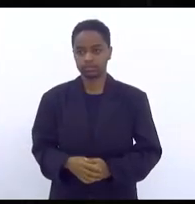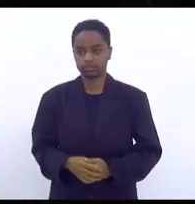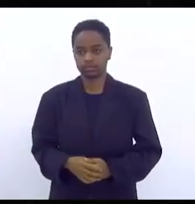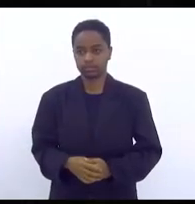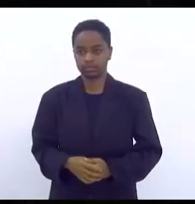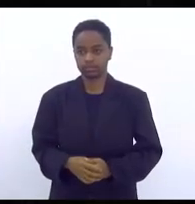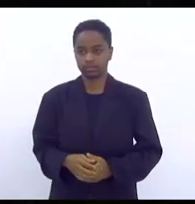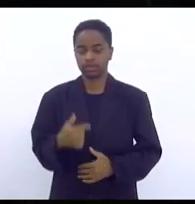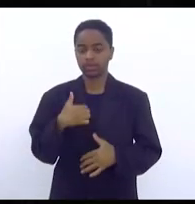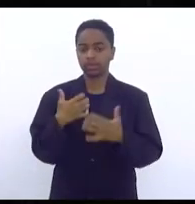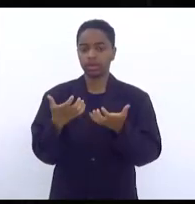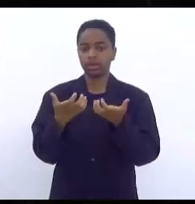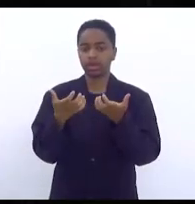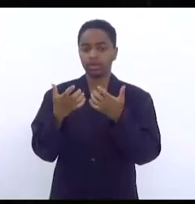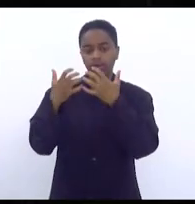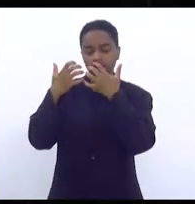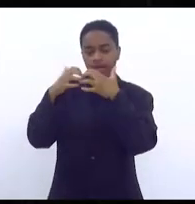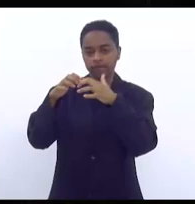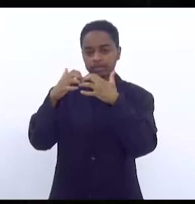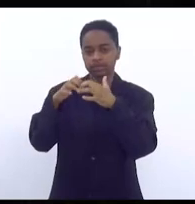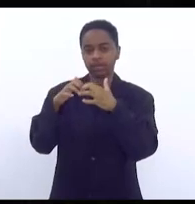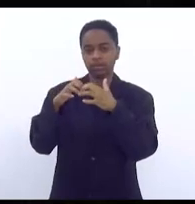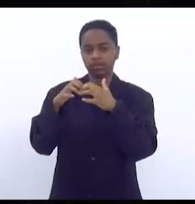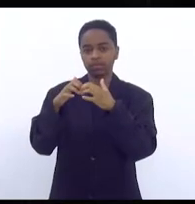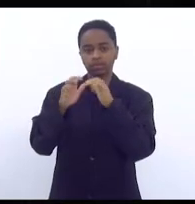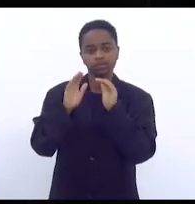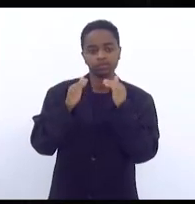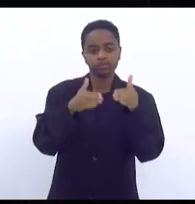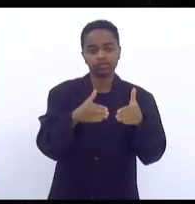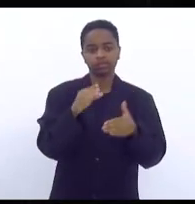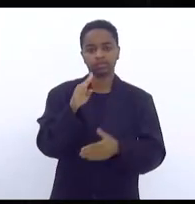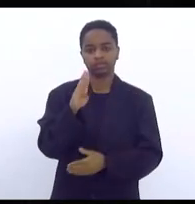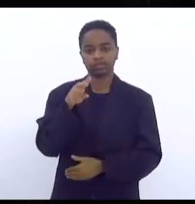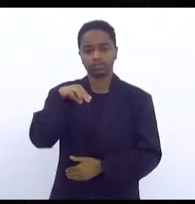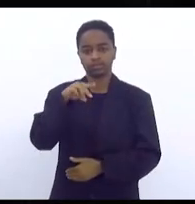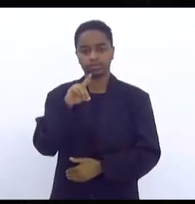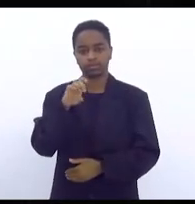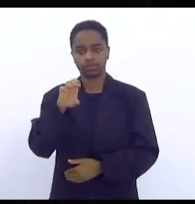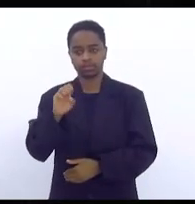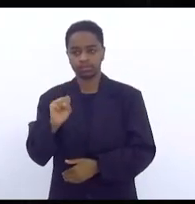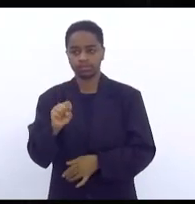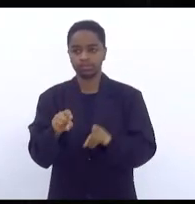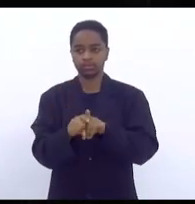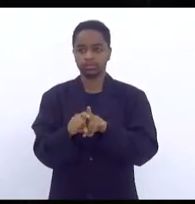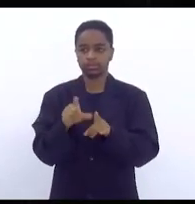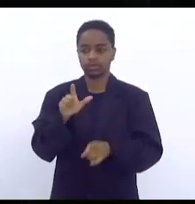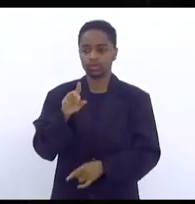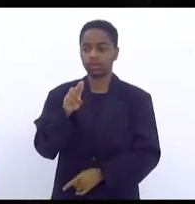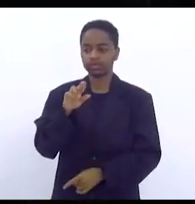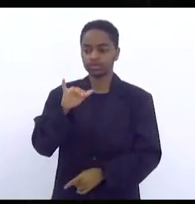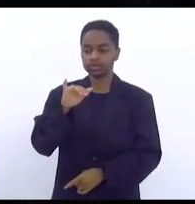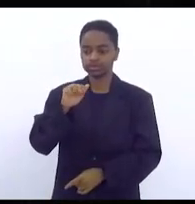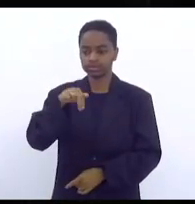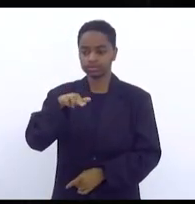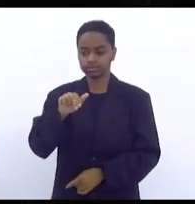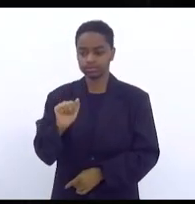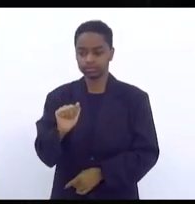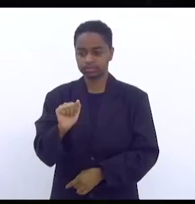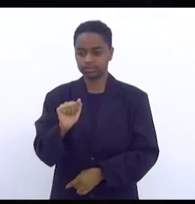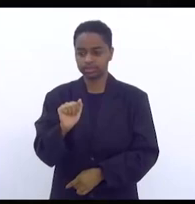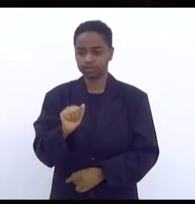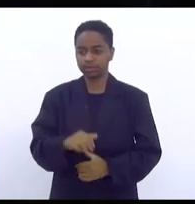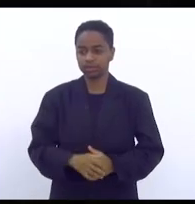direcionar minha reflexão ao um pouco ao bendes um pouco à senora Luciana eh o companheiro do